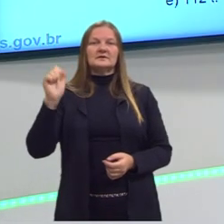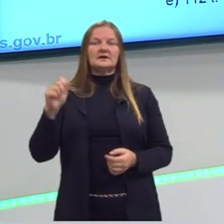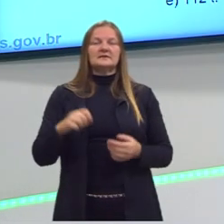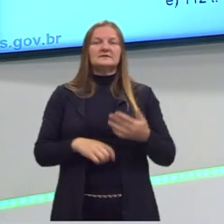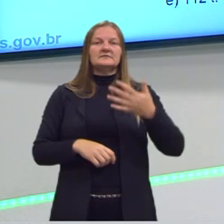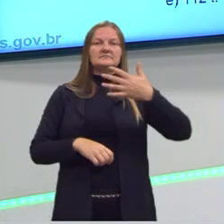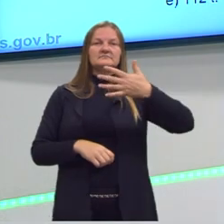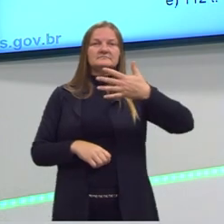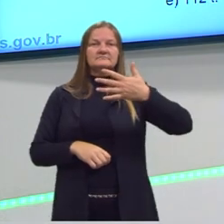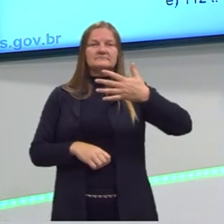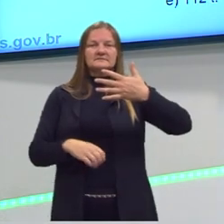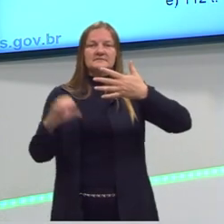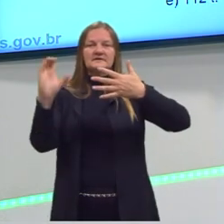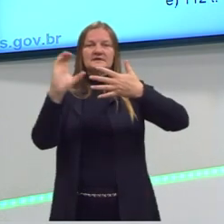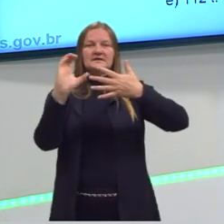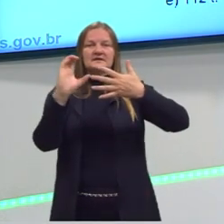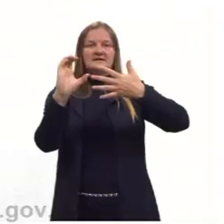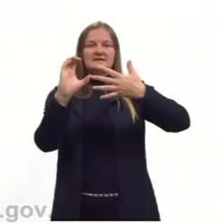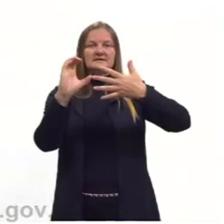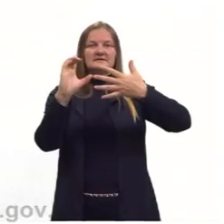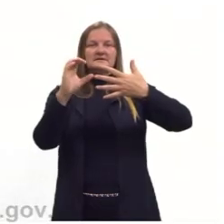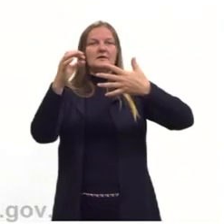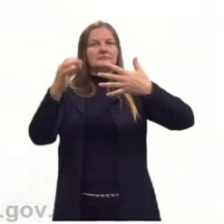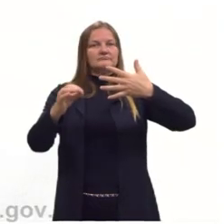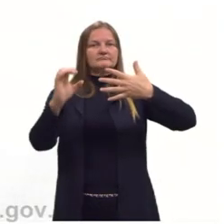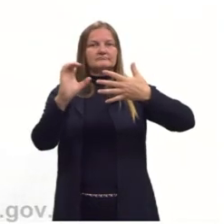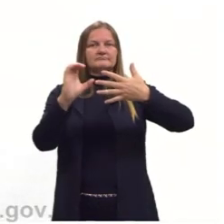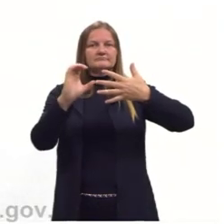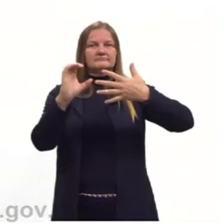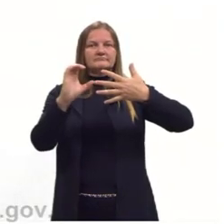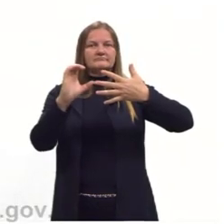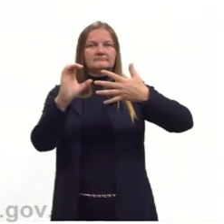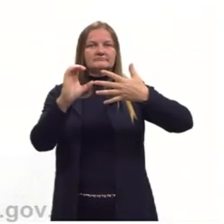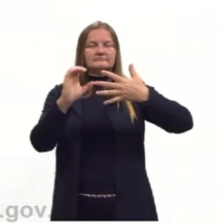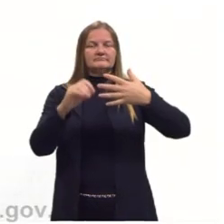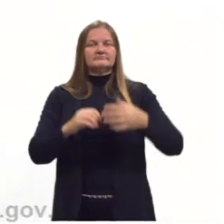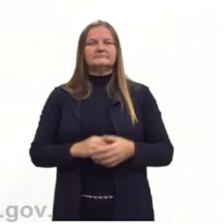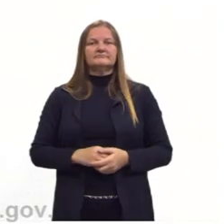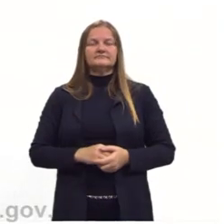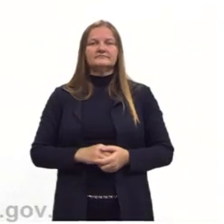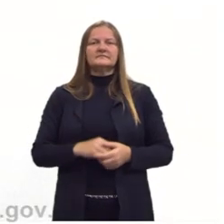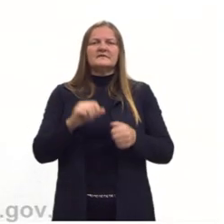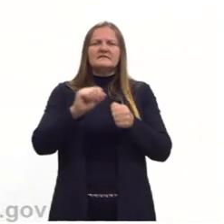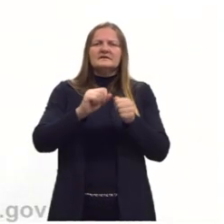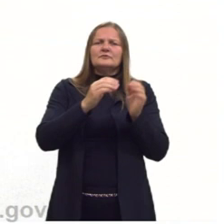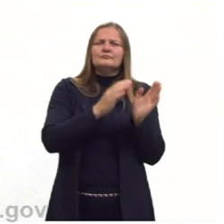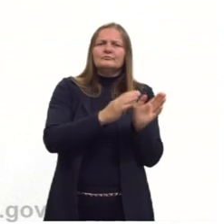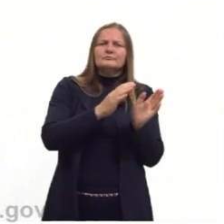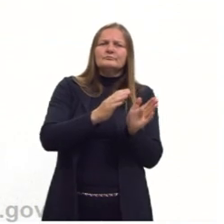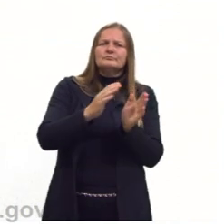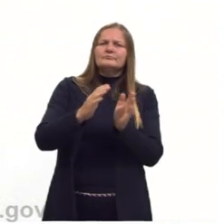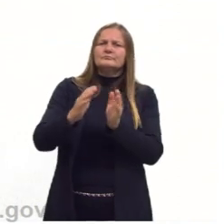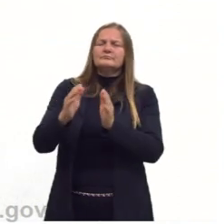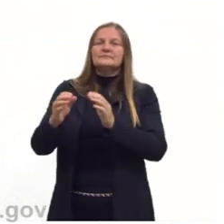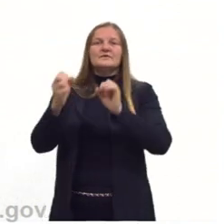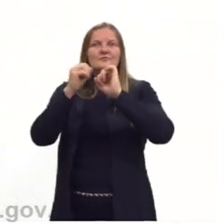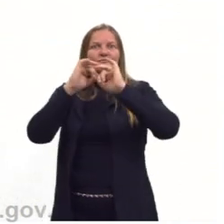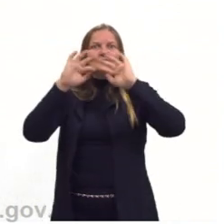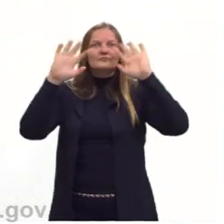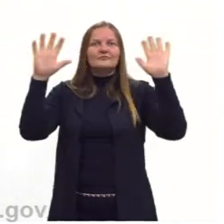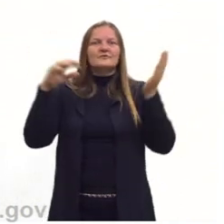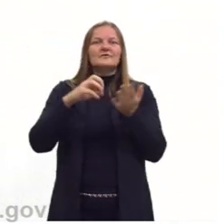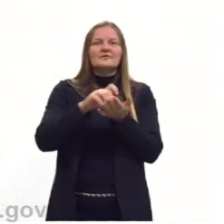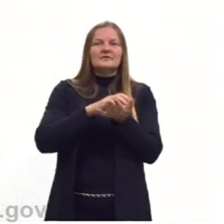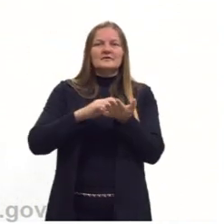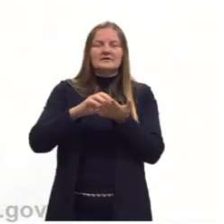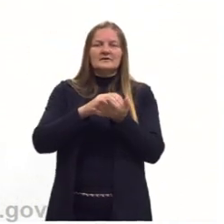a alternativa c da questão tá então fazendo o passo a passo fazendo toda a interpretação dos